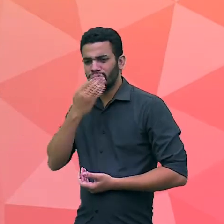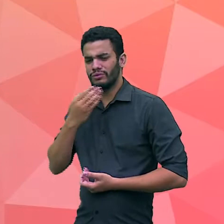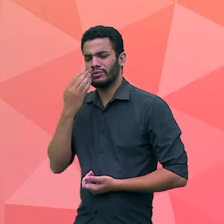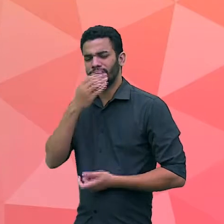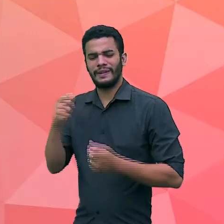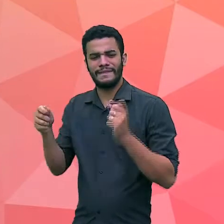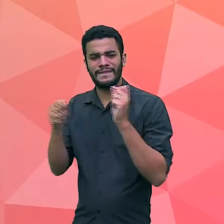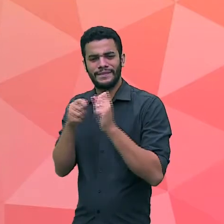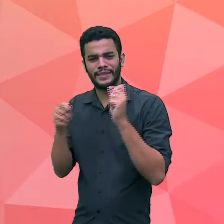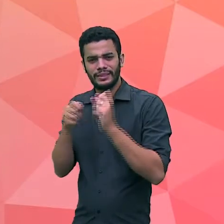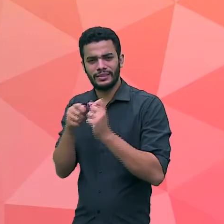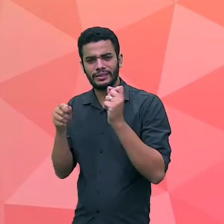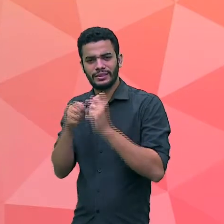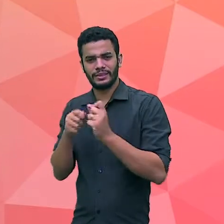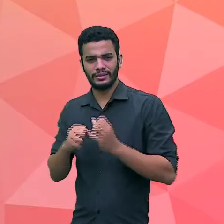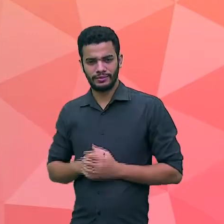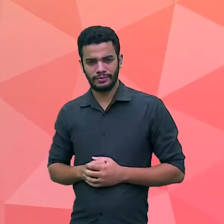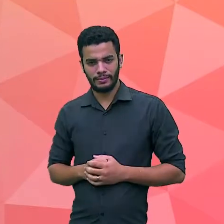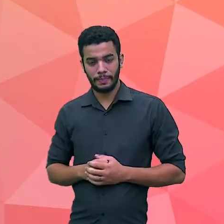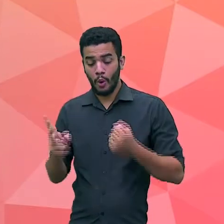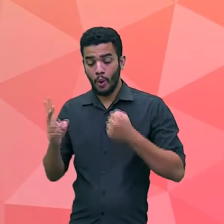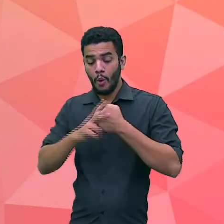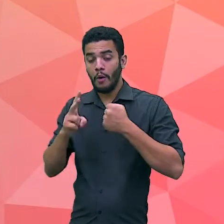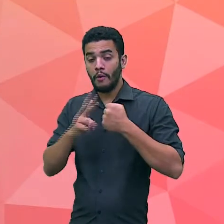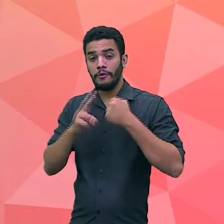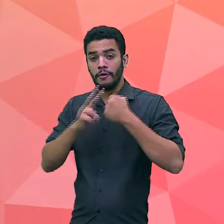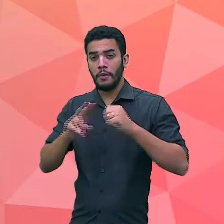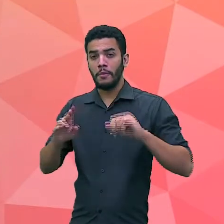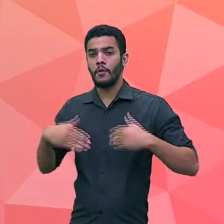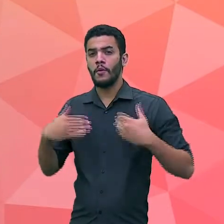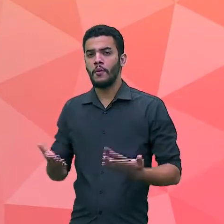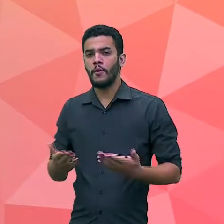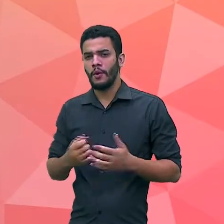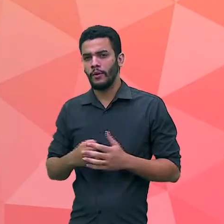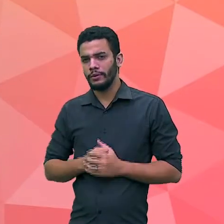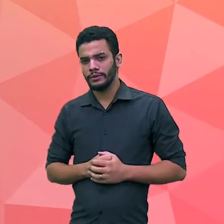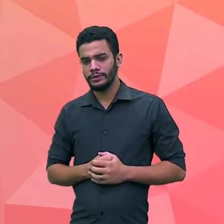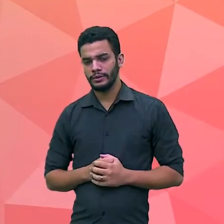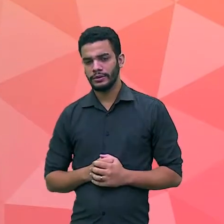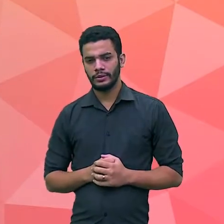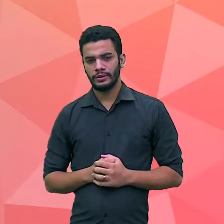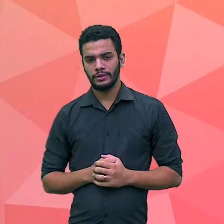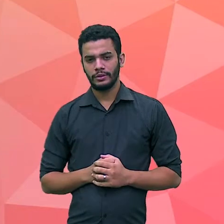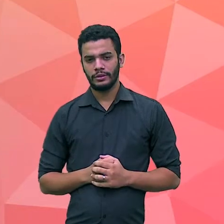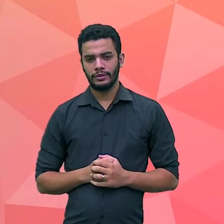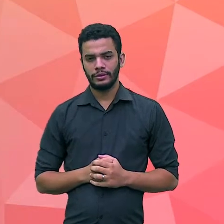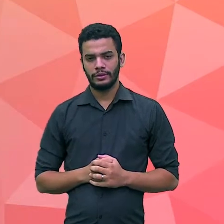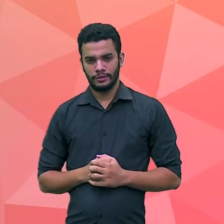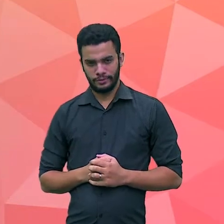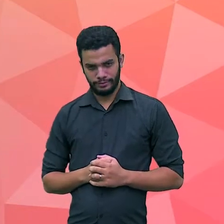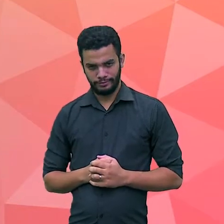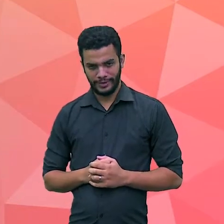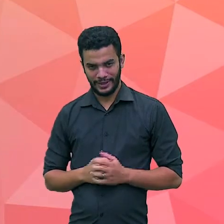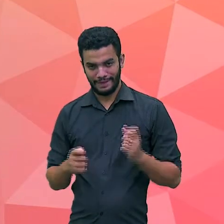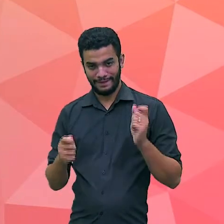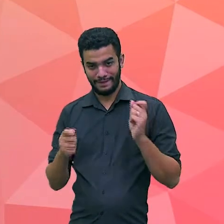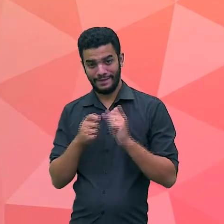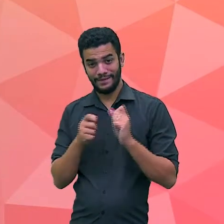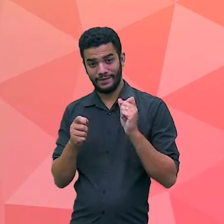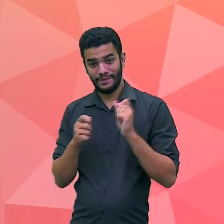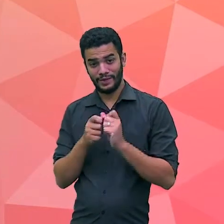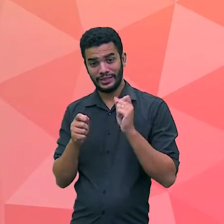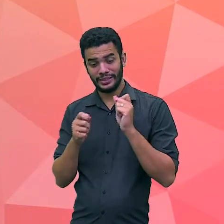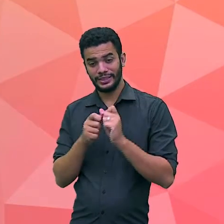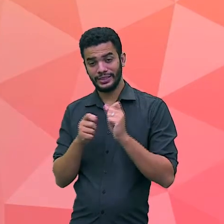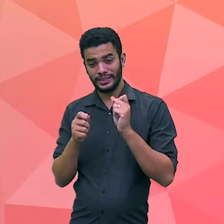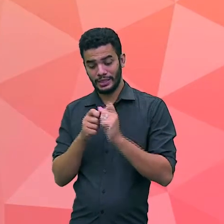doce. Qual é o verbo dessa frase, gente? Qual é? Qual é? Vamos lá? Fizeram. Muito bem,